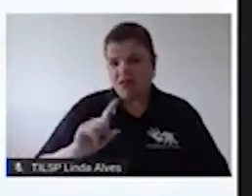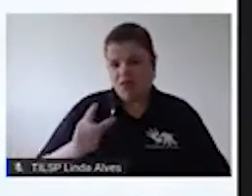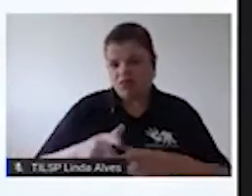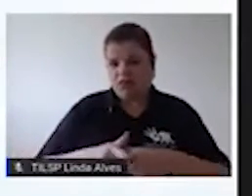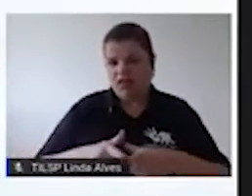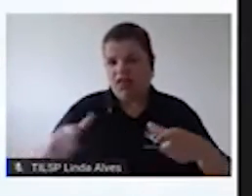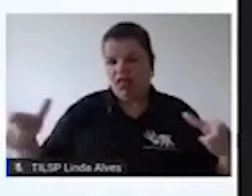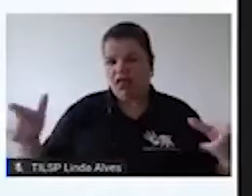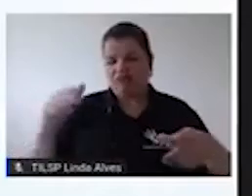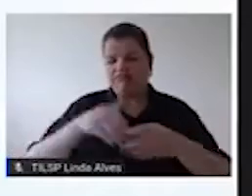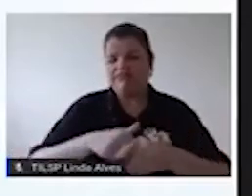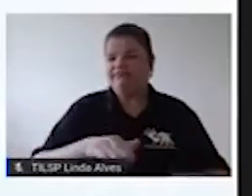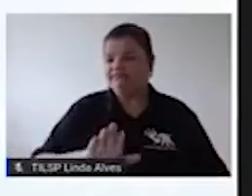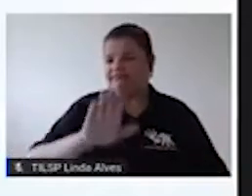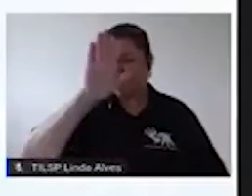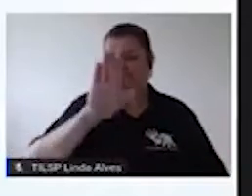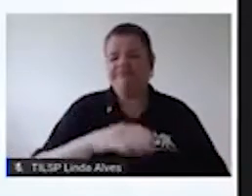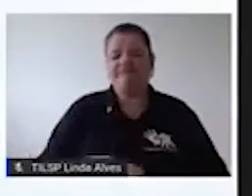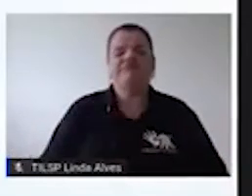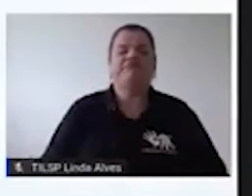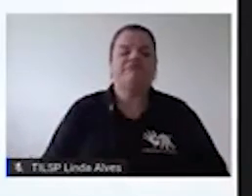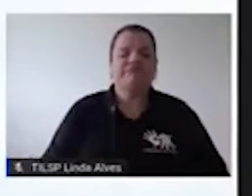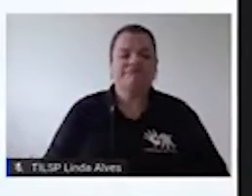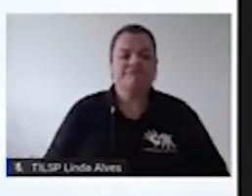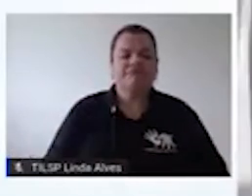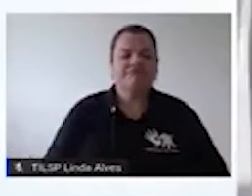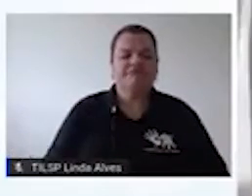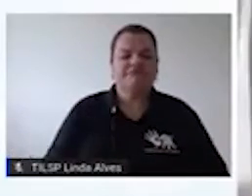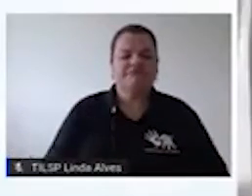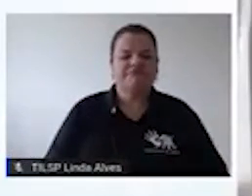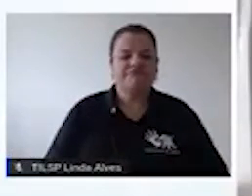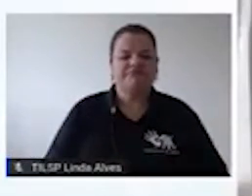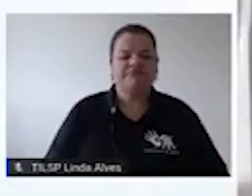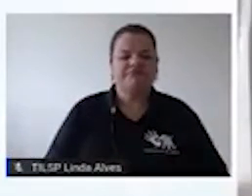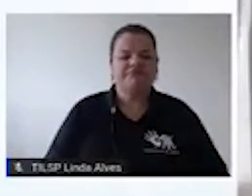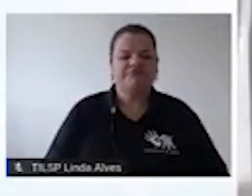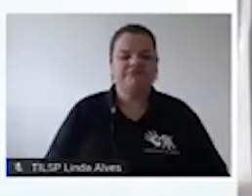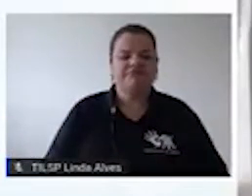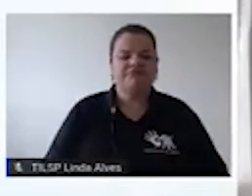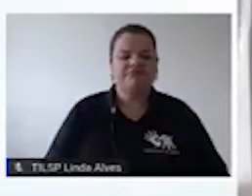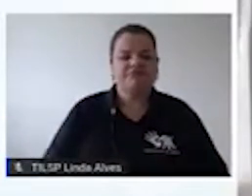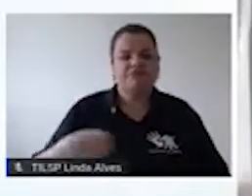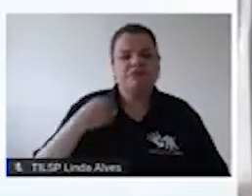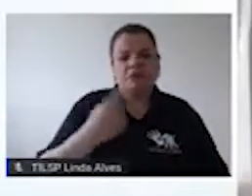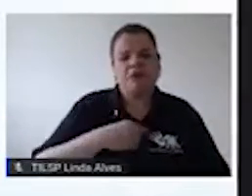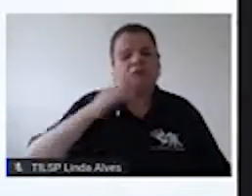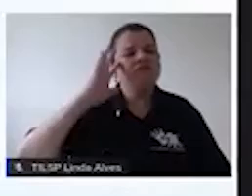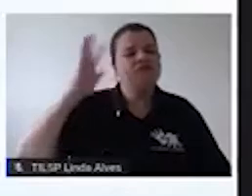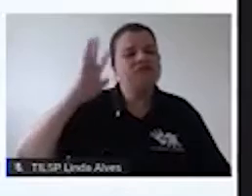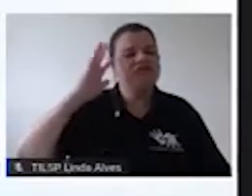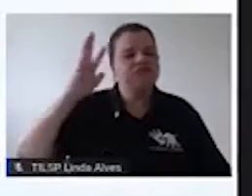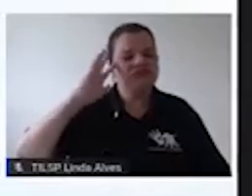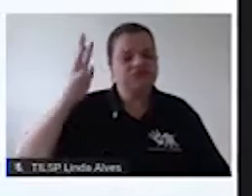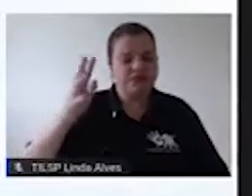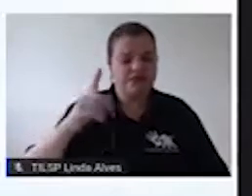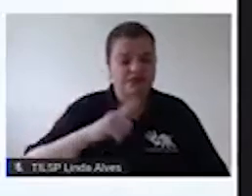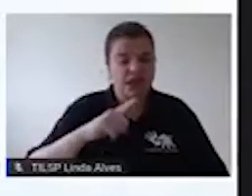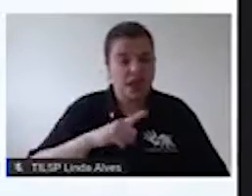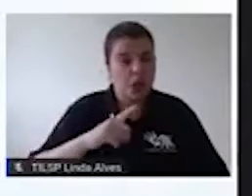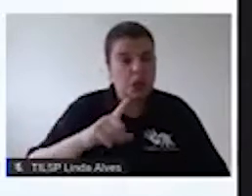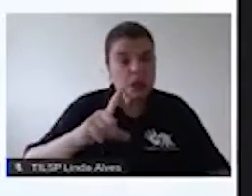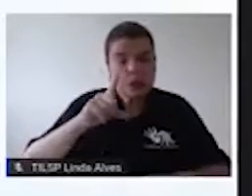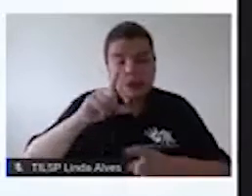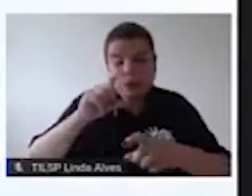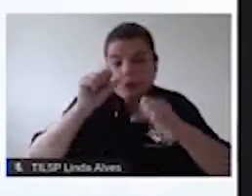né? Da população e do país, né? E então imagina que uma força, um poder